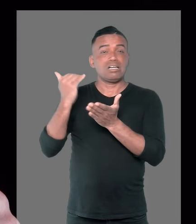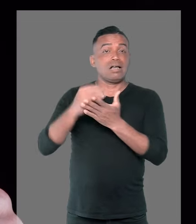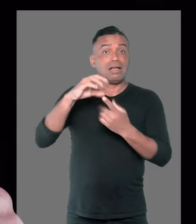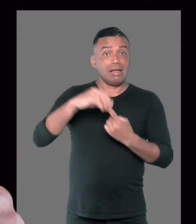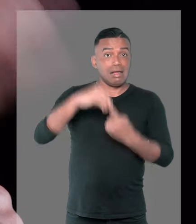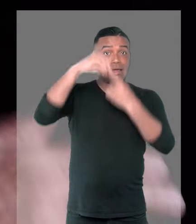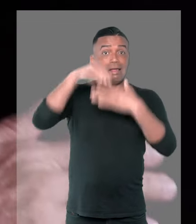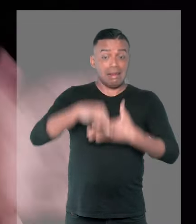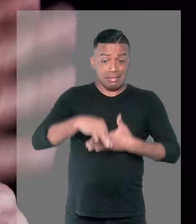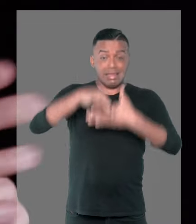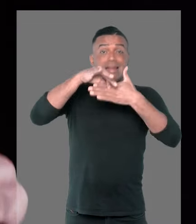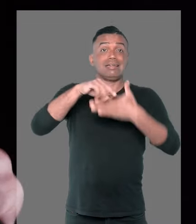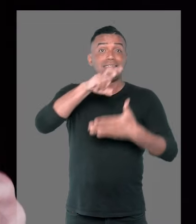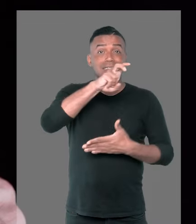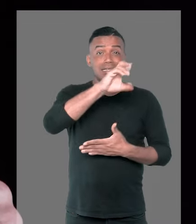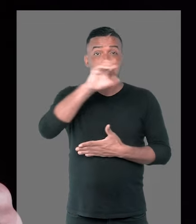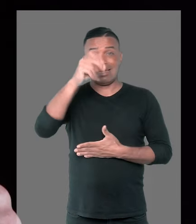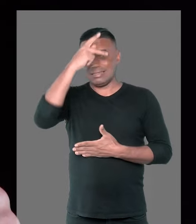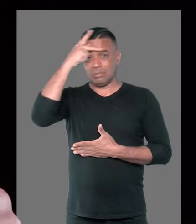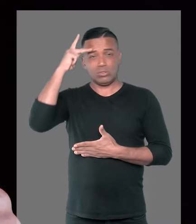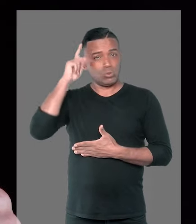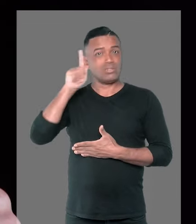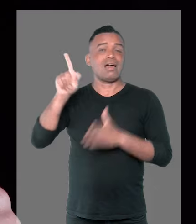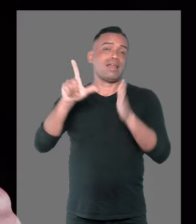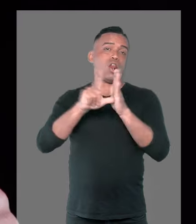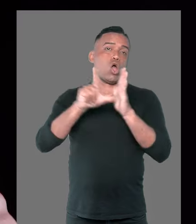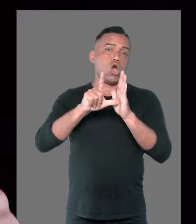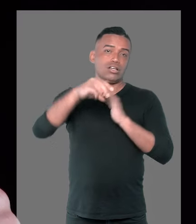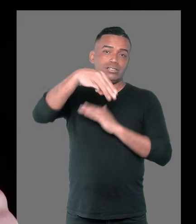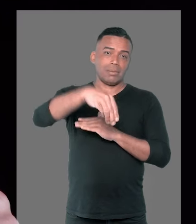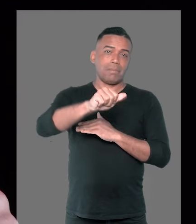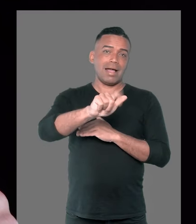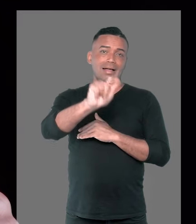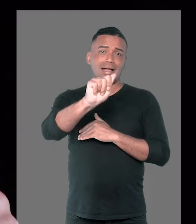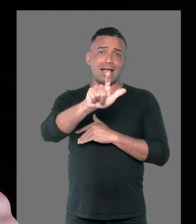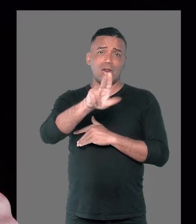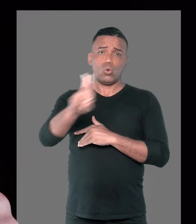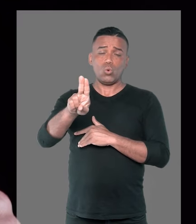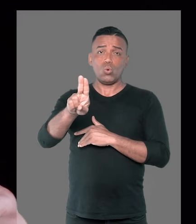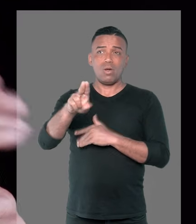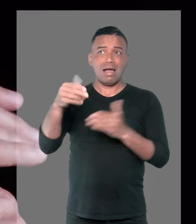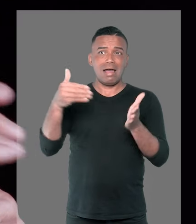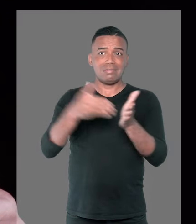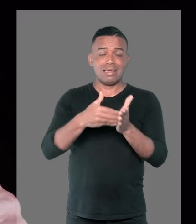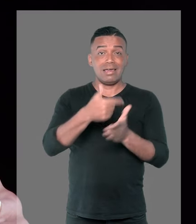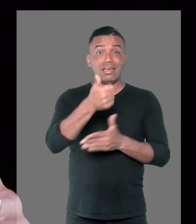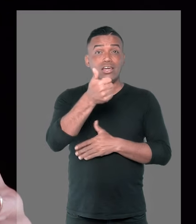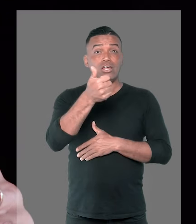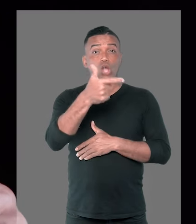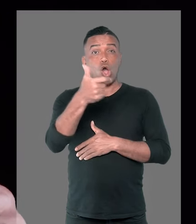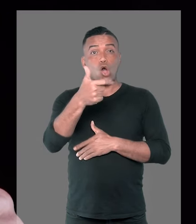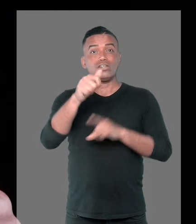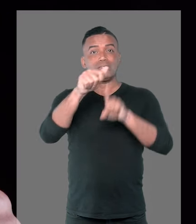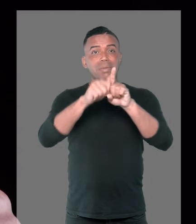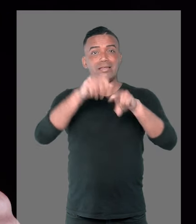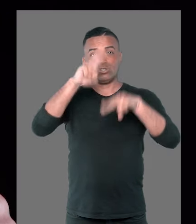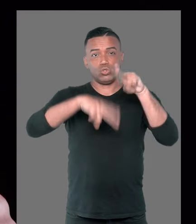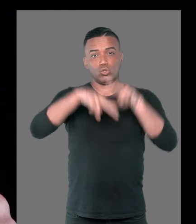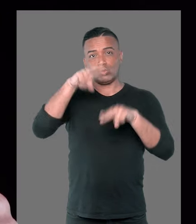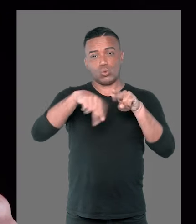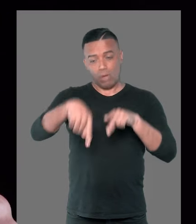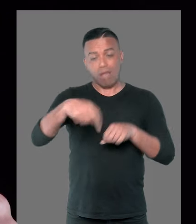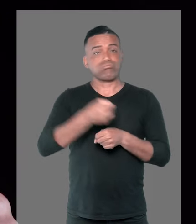magalu de Março até o o dia 12 de junho desse ano todas as lideranças do magalu passando por